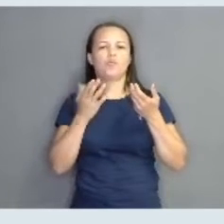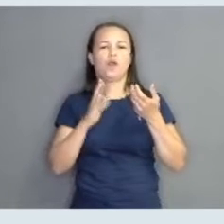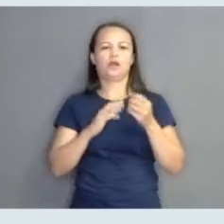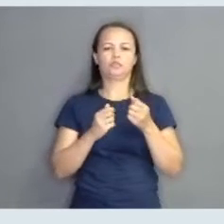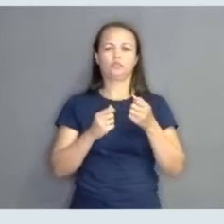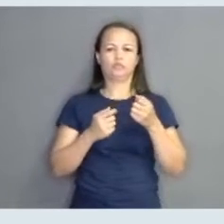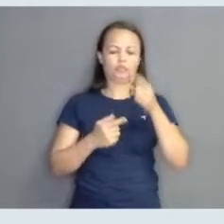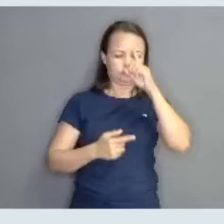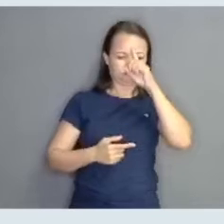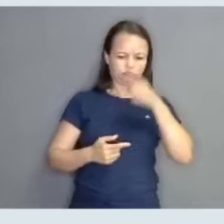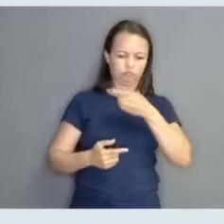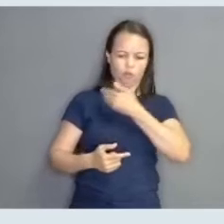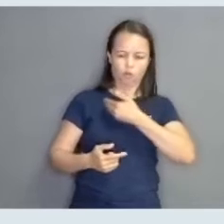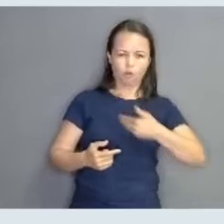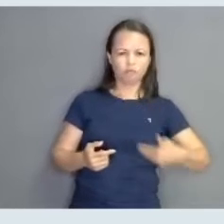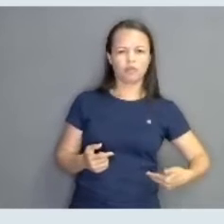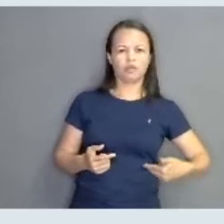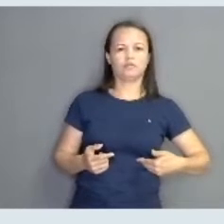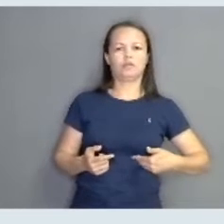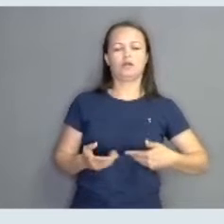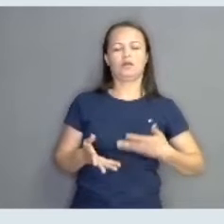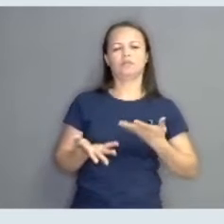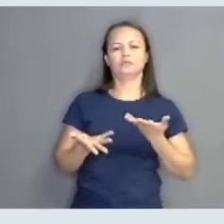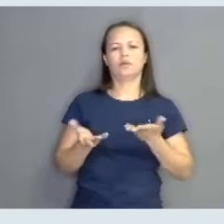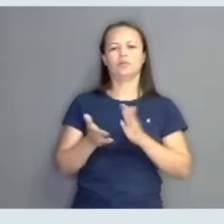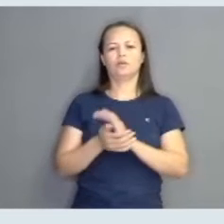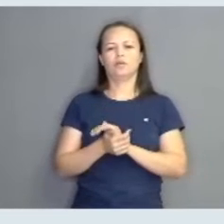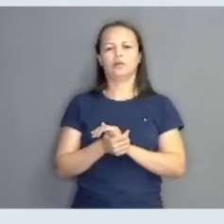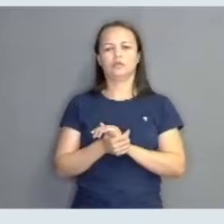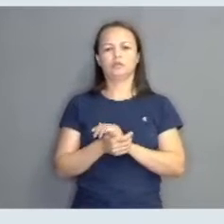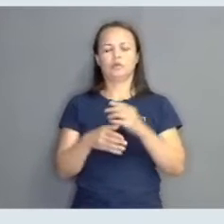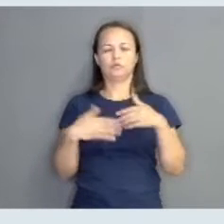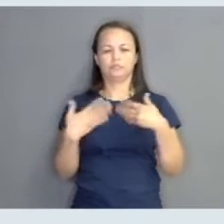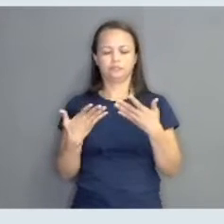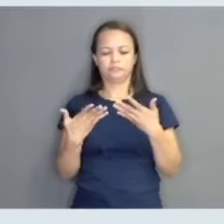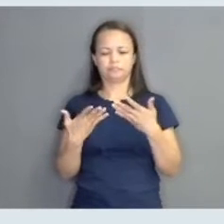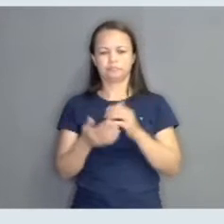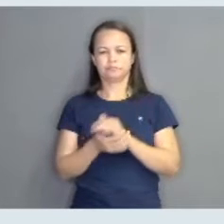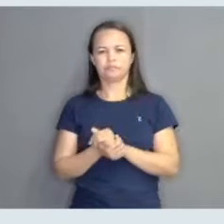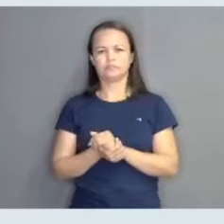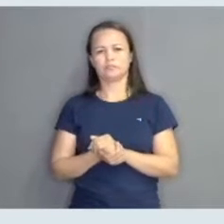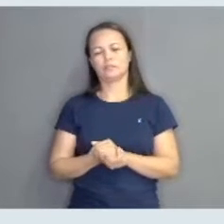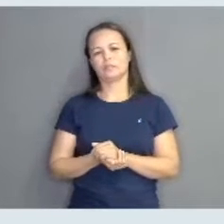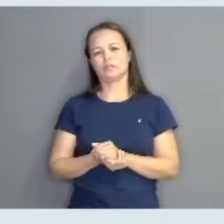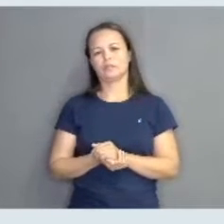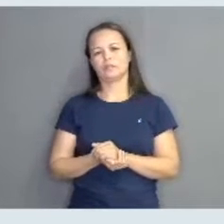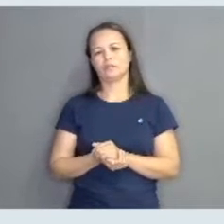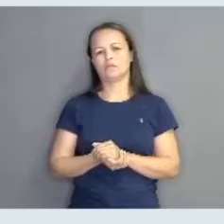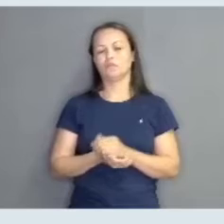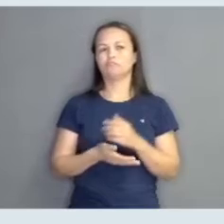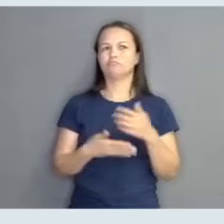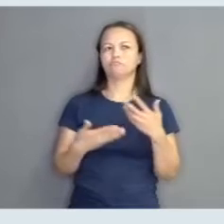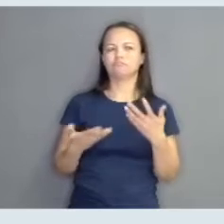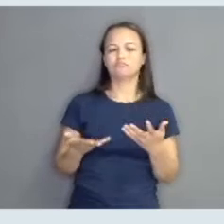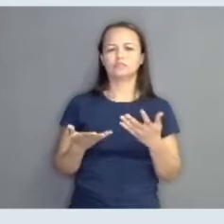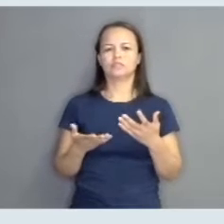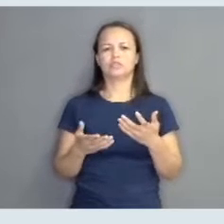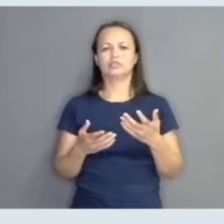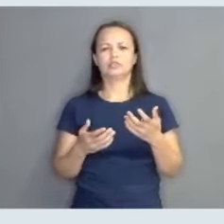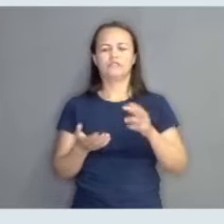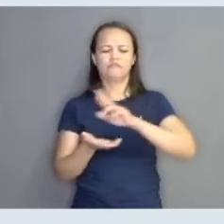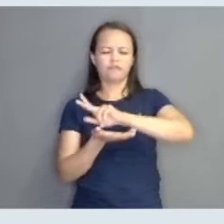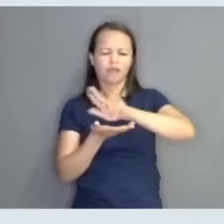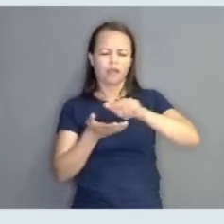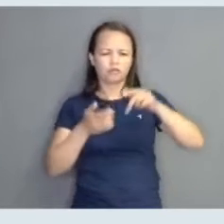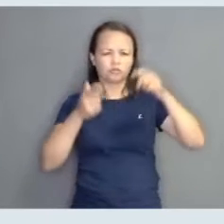que ele quisesse mudar a legislação, ele iria fazer isso. Obviamente que muitos reis abusaram da